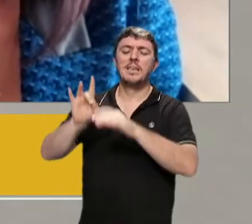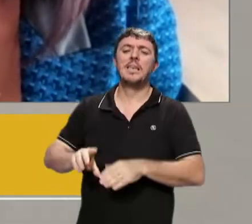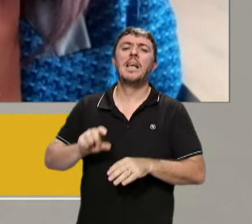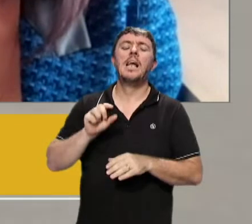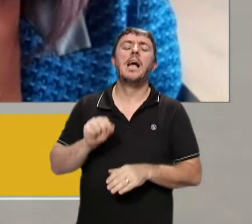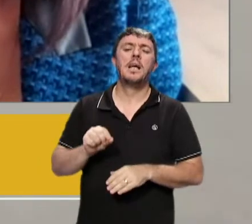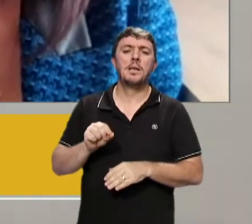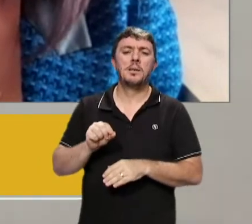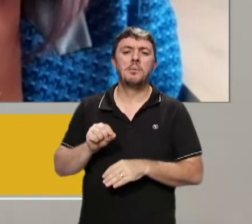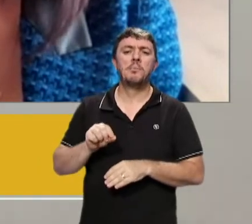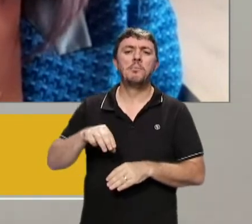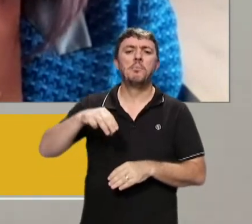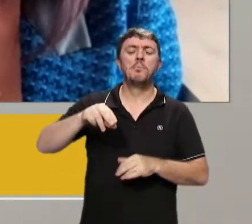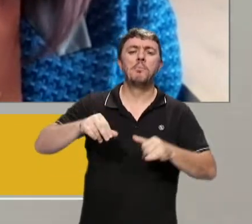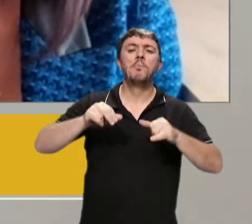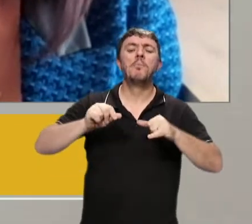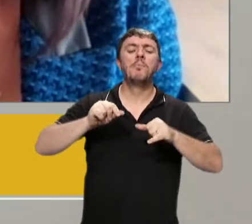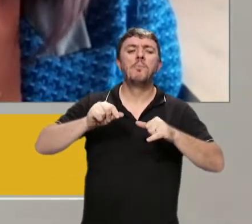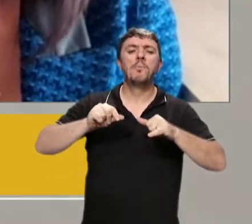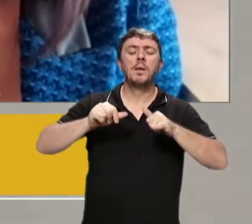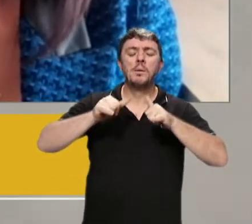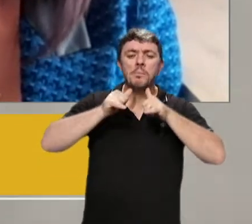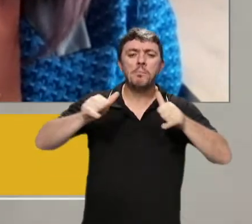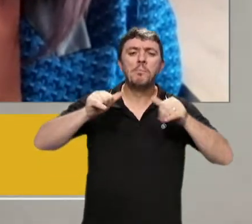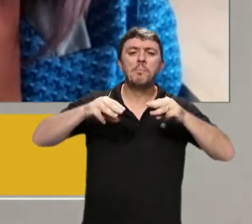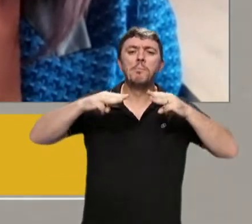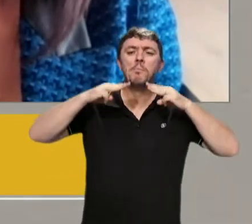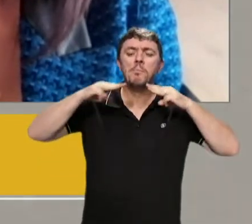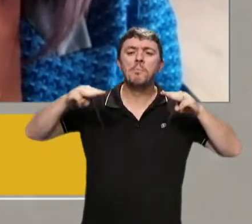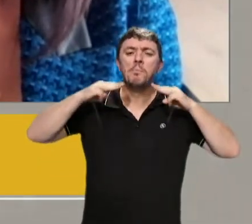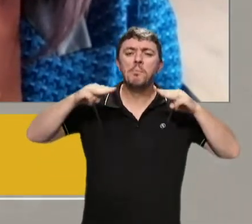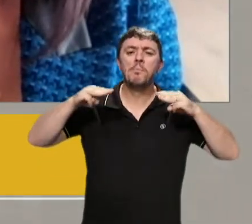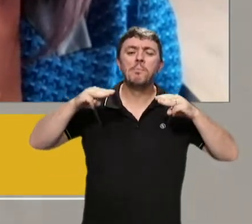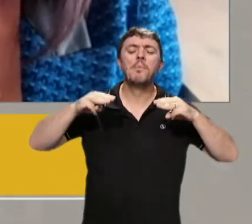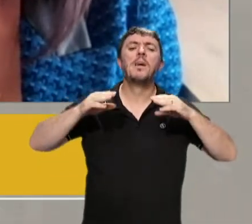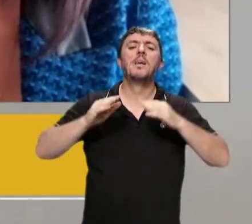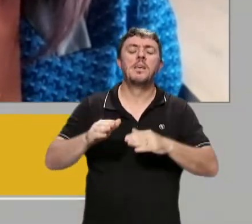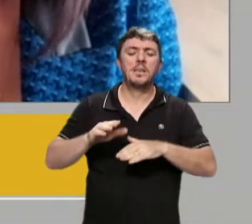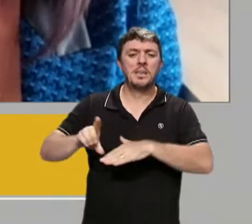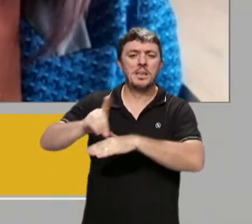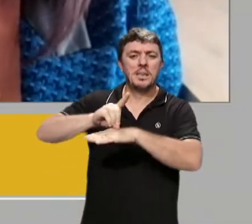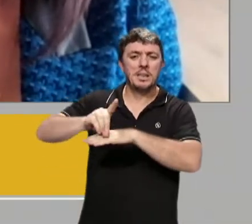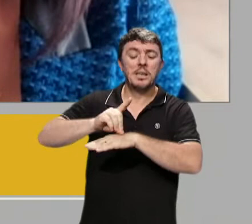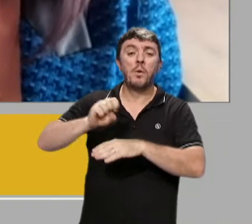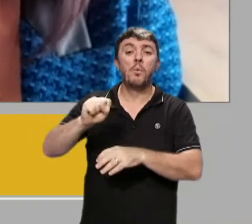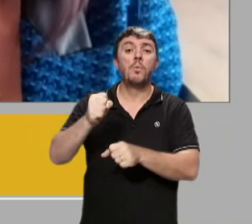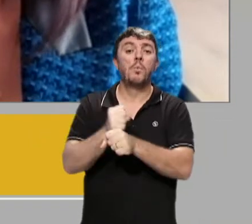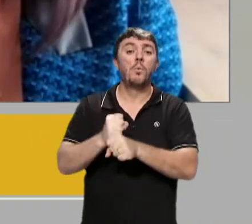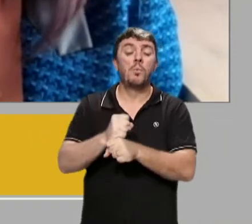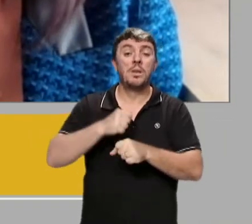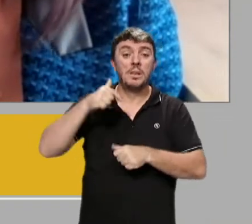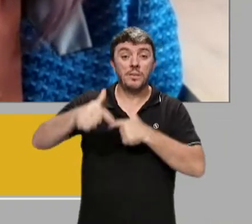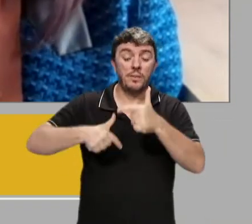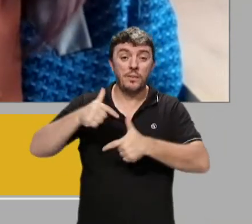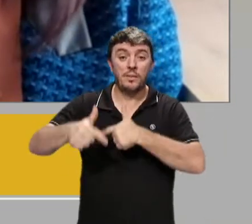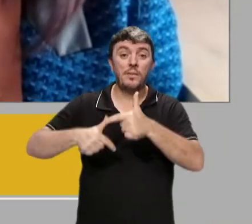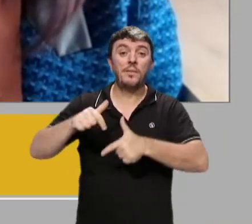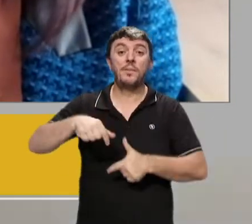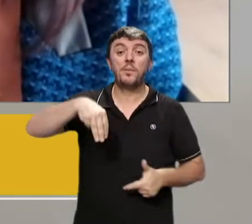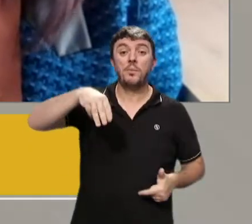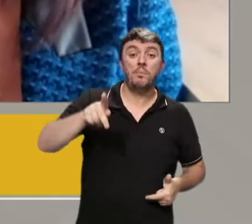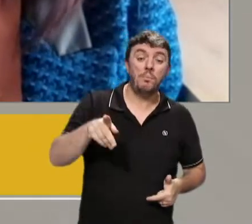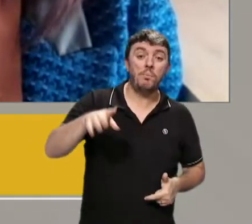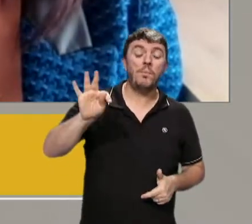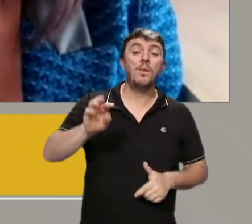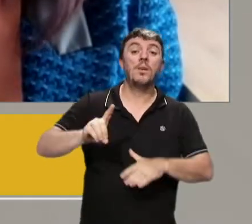digital, consultora e estrategista de influência digital e de negócios digitais. Ela atua há 8 anos no mercado de marketing digital, formada